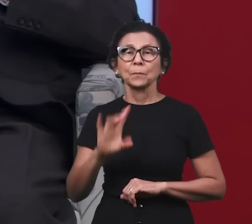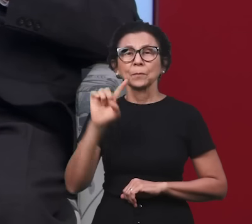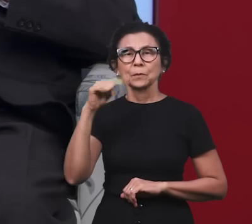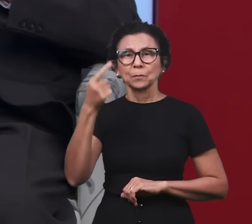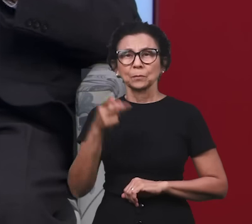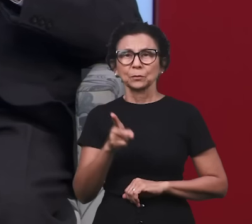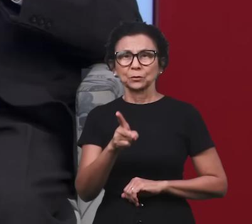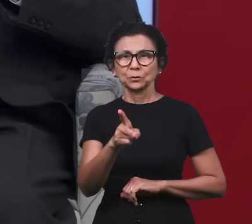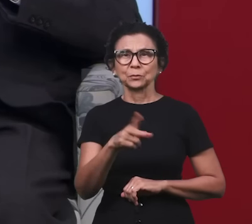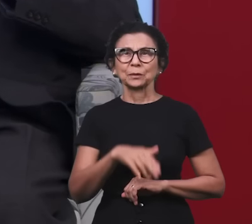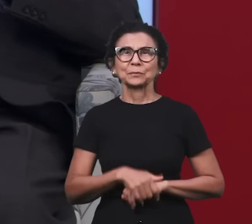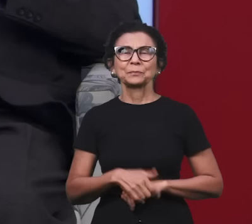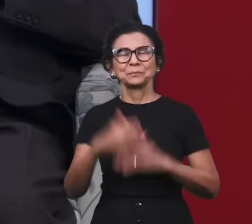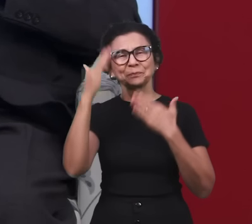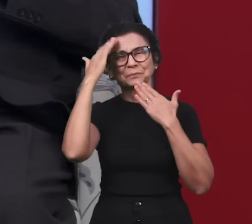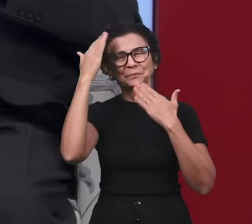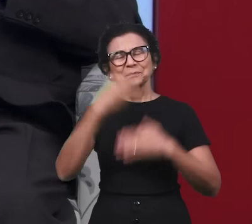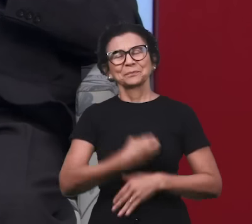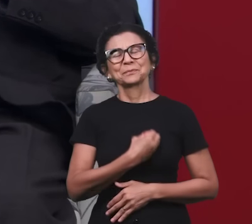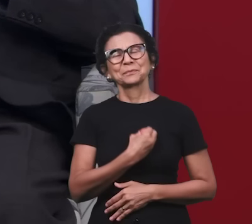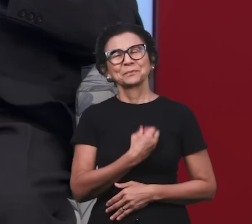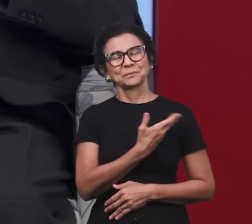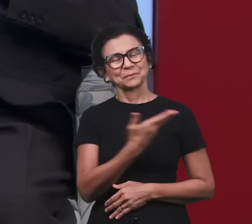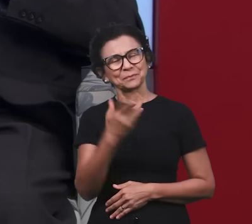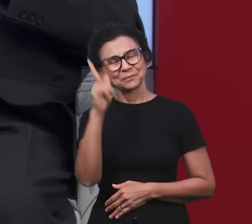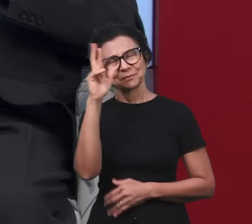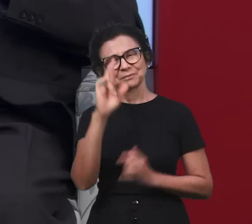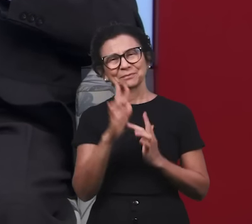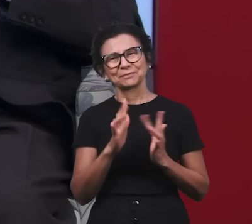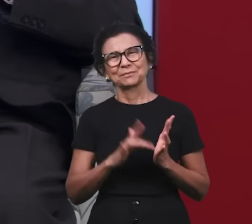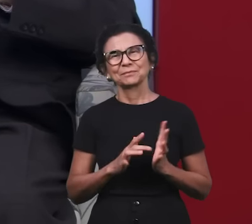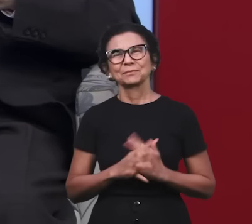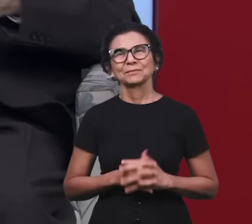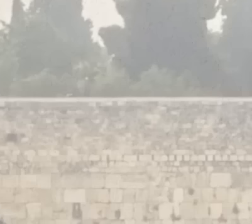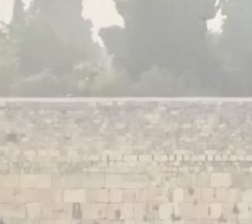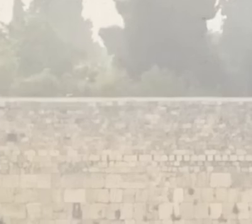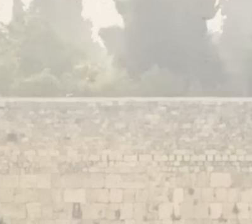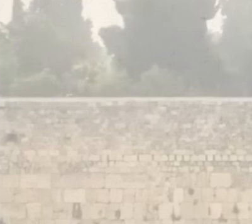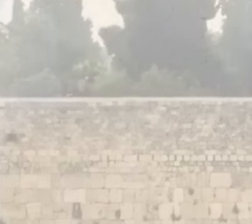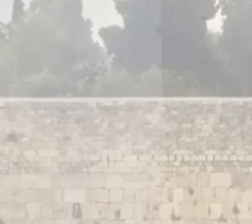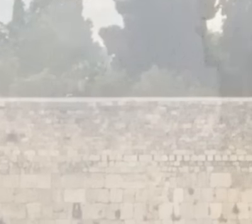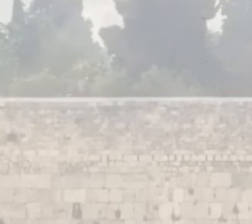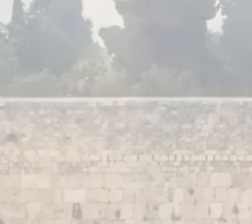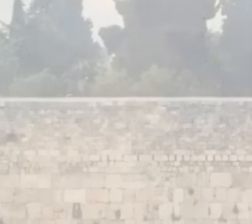a esse importante assunto. Agradecemos a presença de todos. A paz do Senhor Jesus.